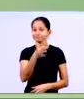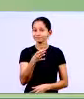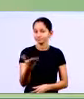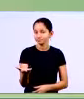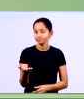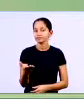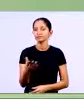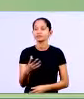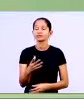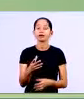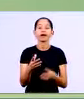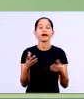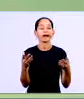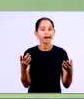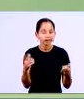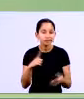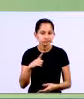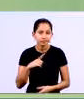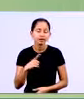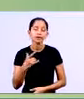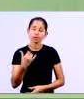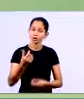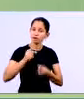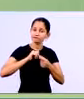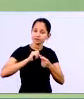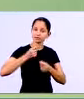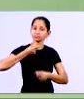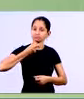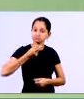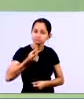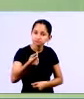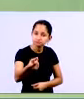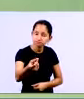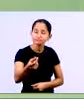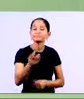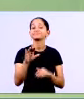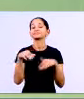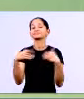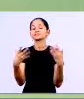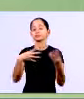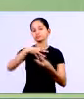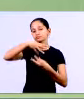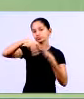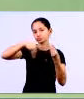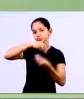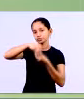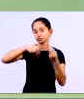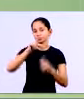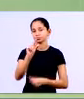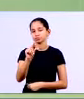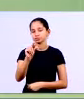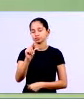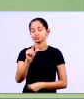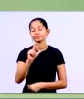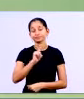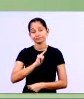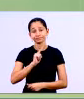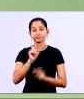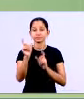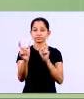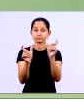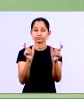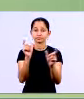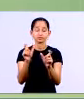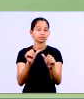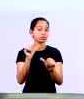tenho sequência de verbo, ok. Então, tem uma mistura. Então, aqui nós não mudou, porque